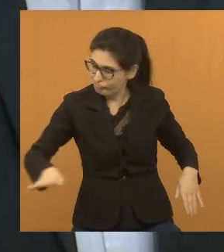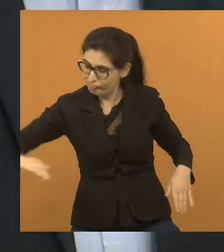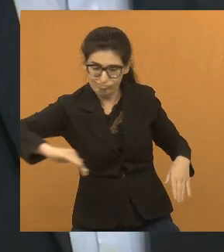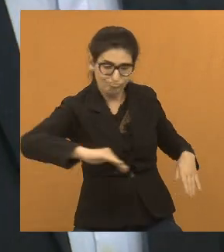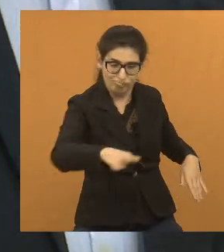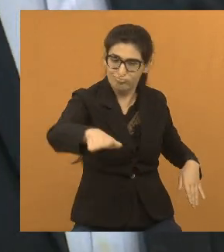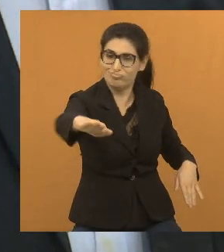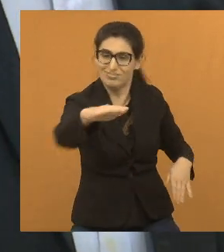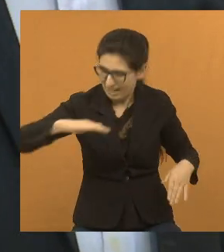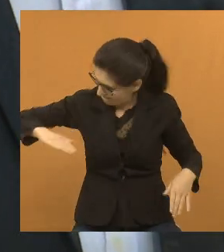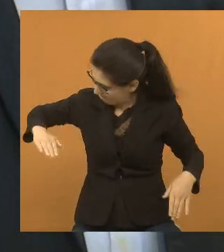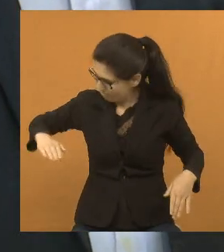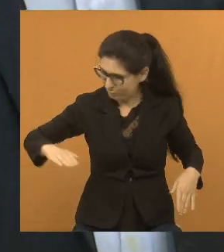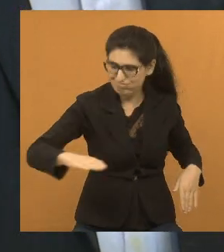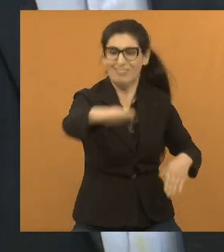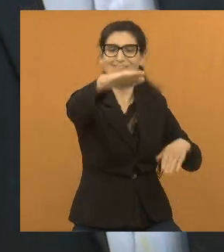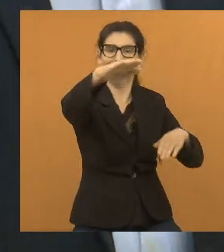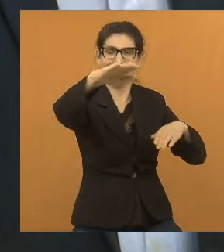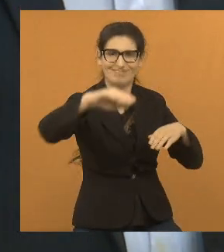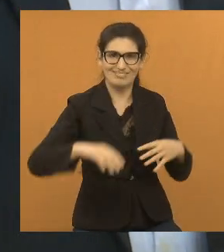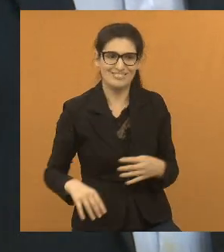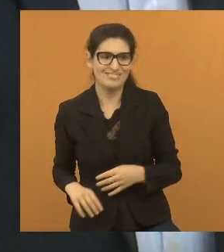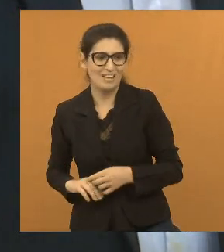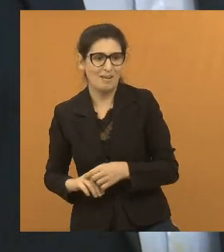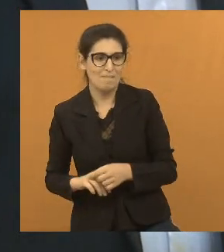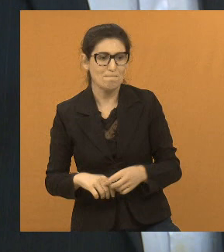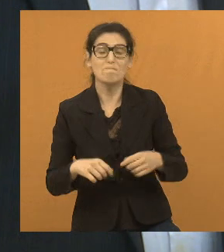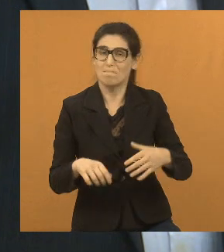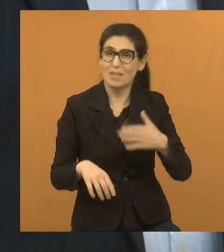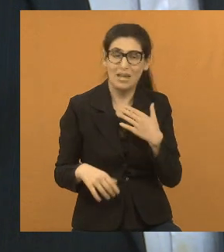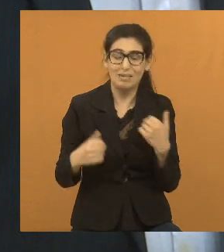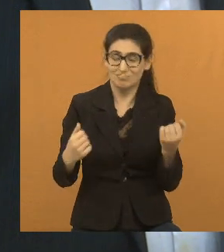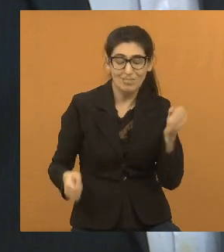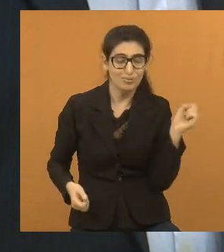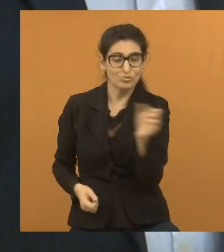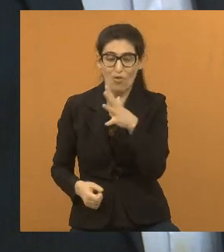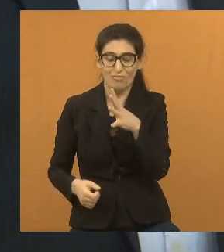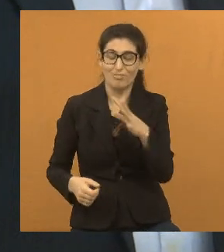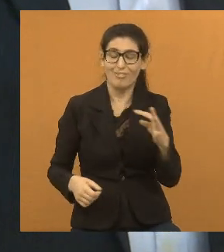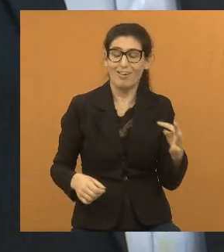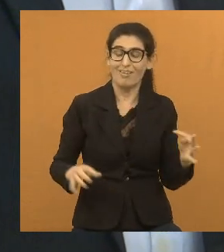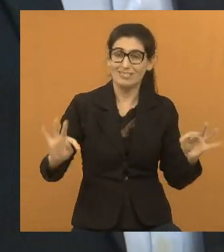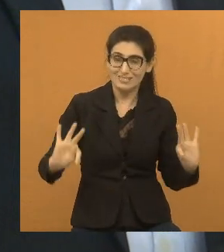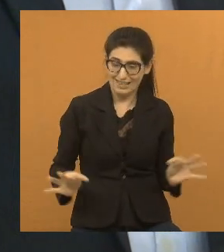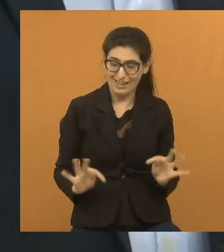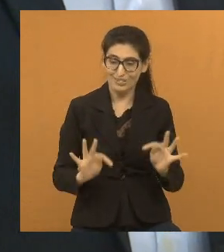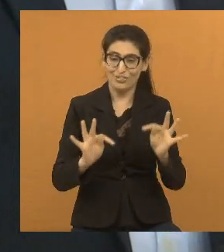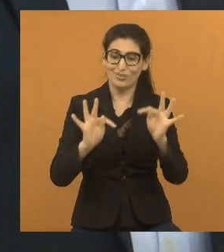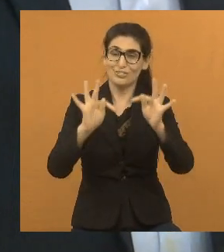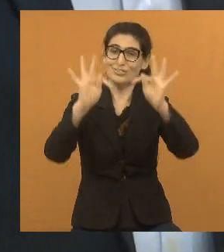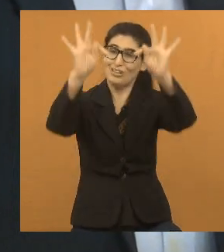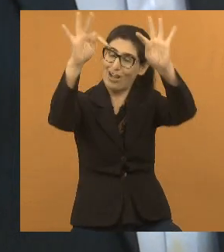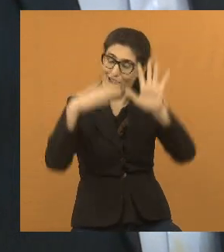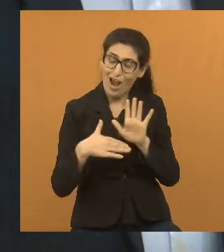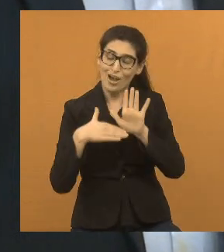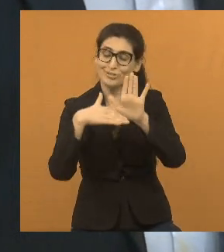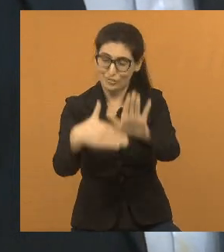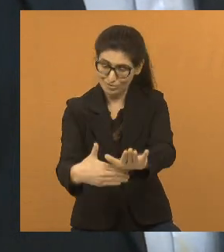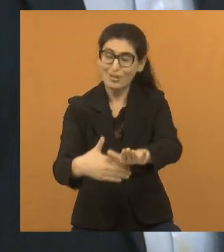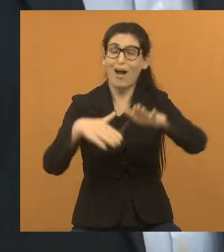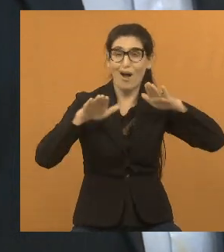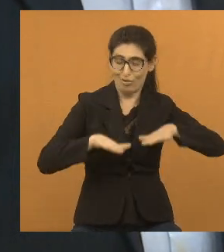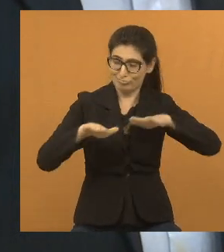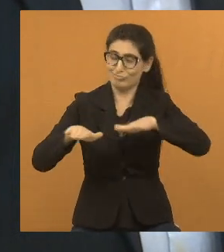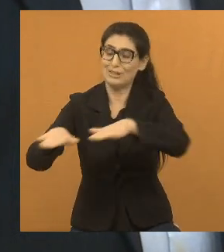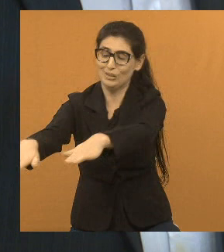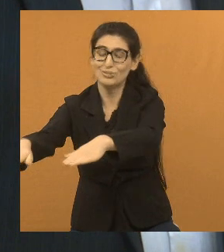externar aí, complementar a cidade aí com essa nova tecnologia que vai, eu acredito que contribuir ainda mais